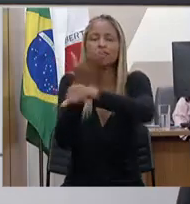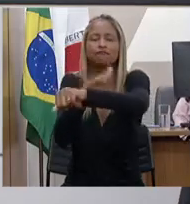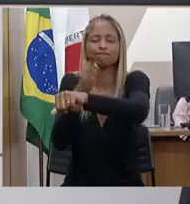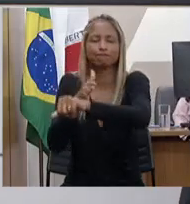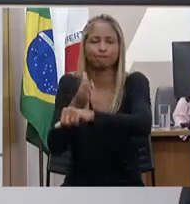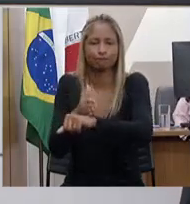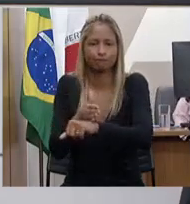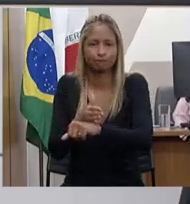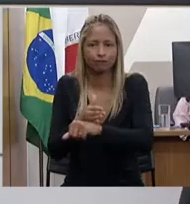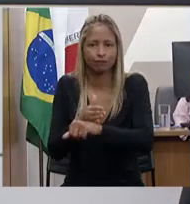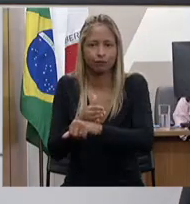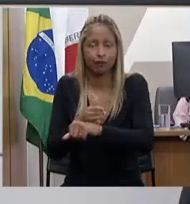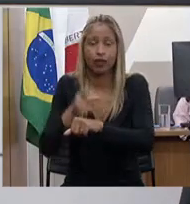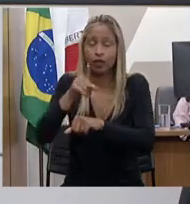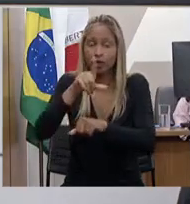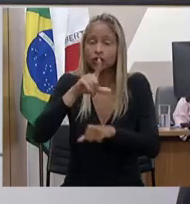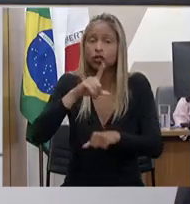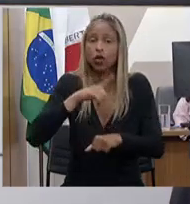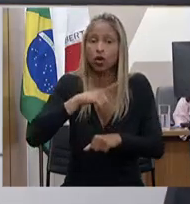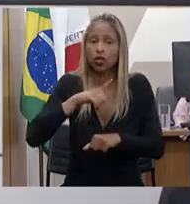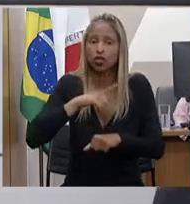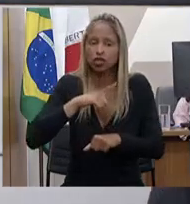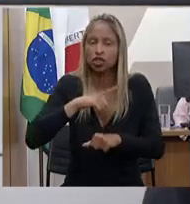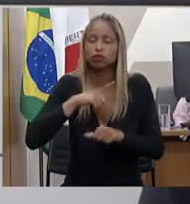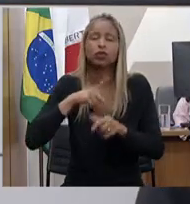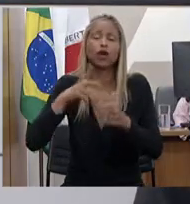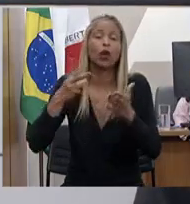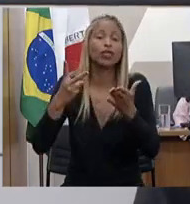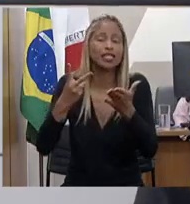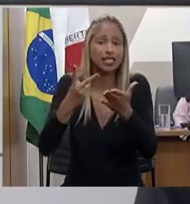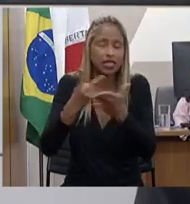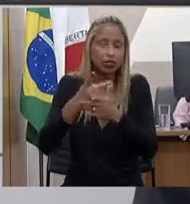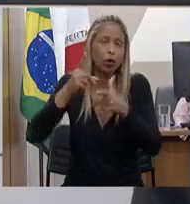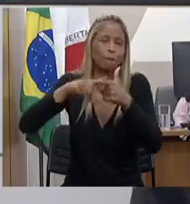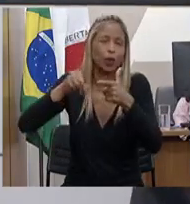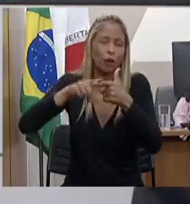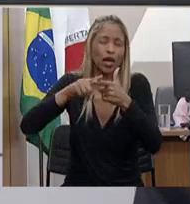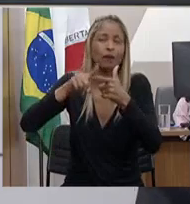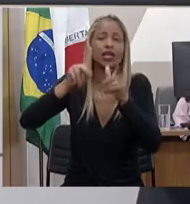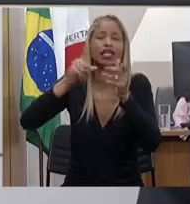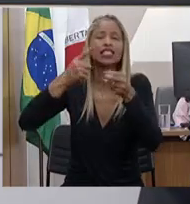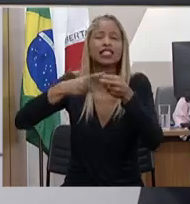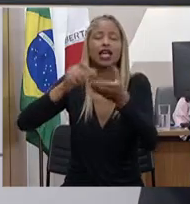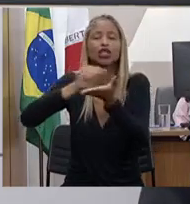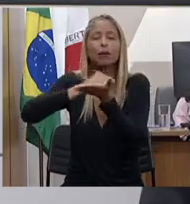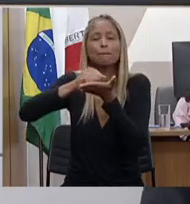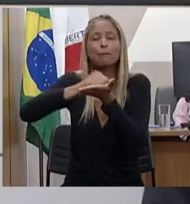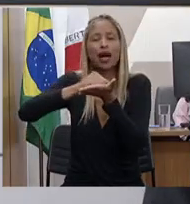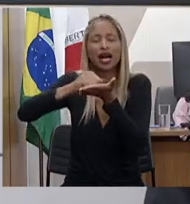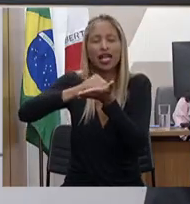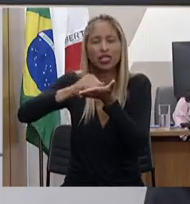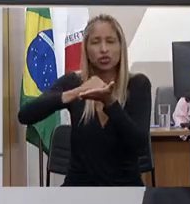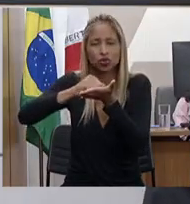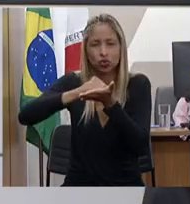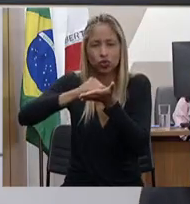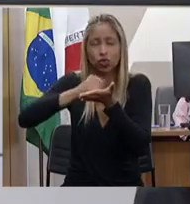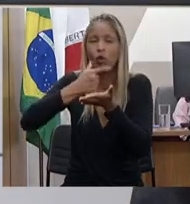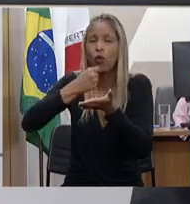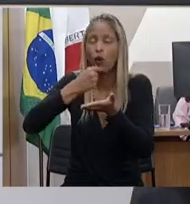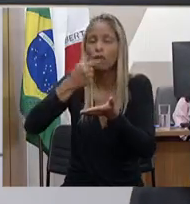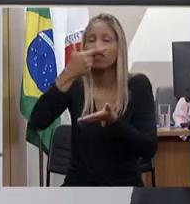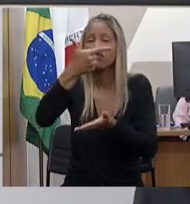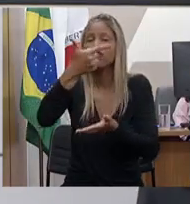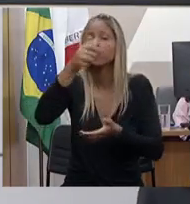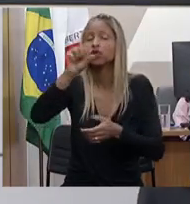gente e nós tínhamos tinha acontecido um acidente muito grave em Passos o companheiro Milton de 28